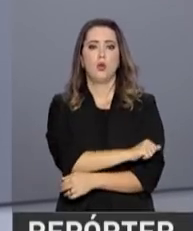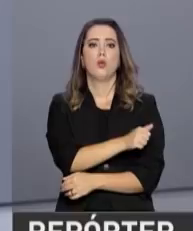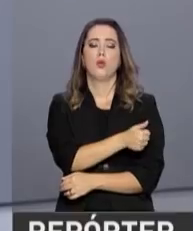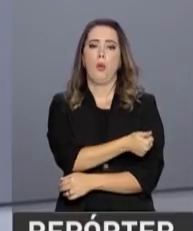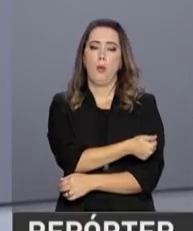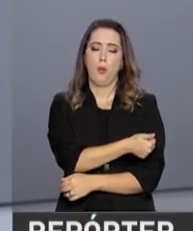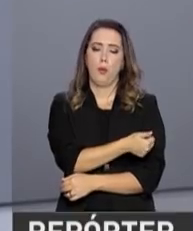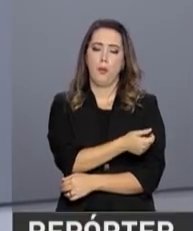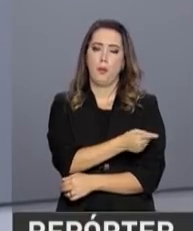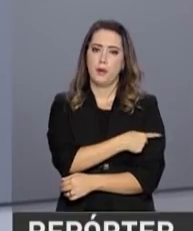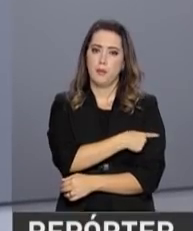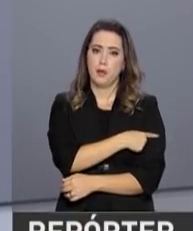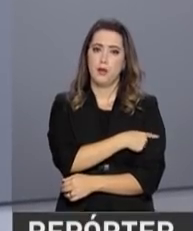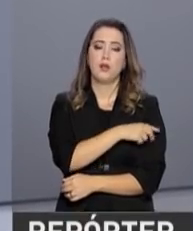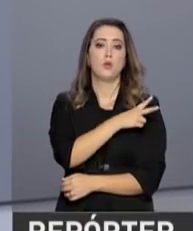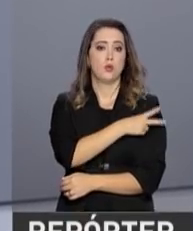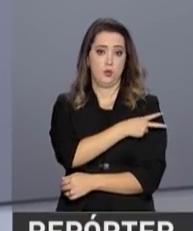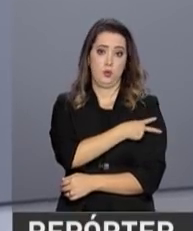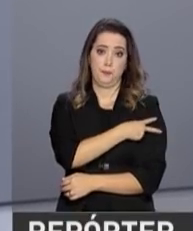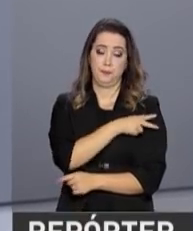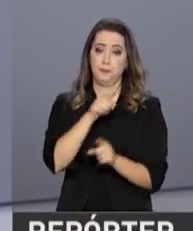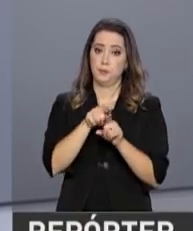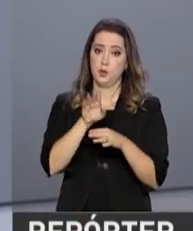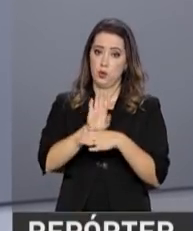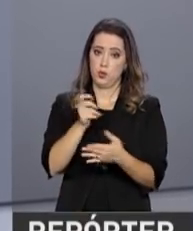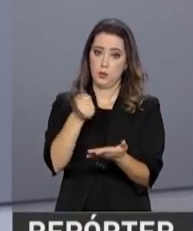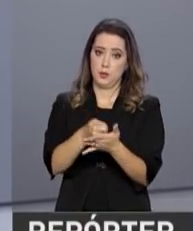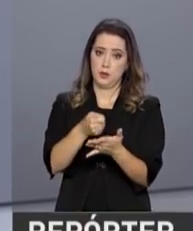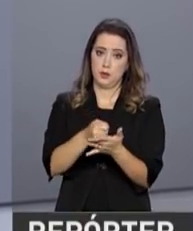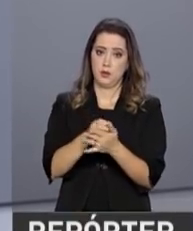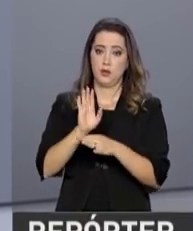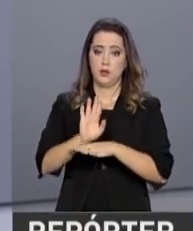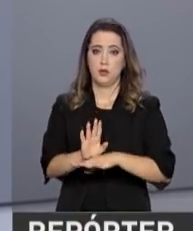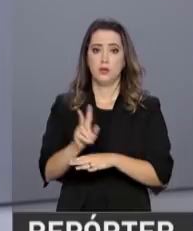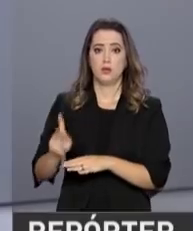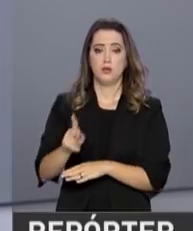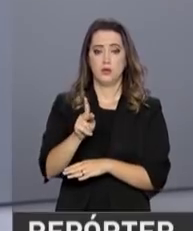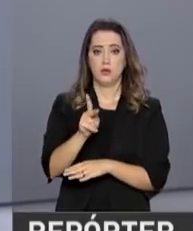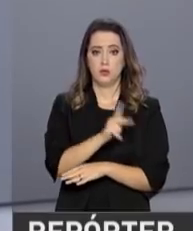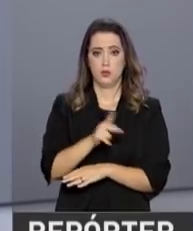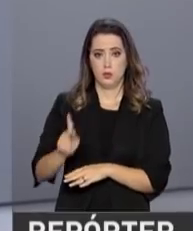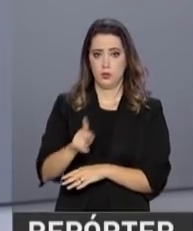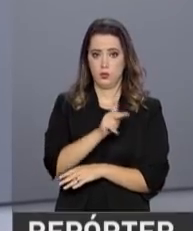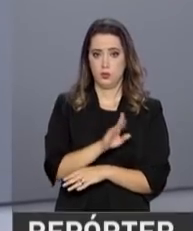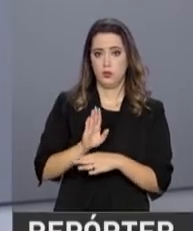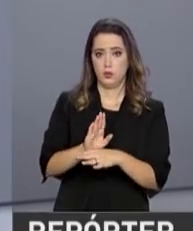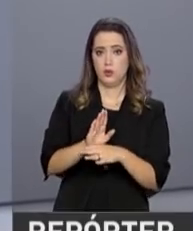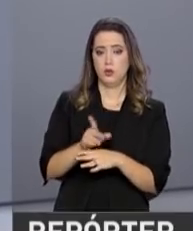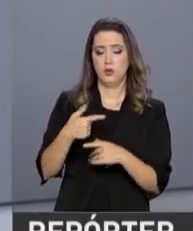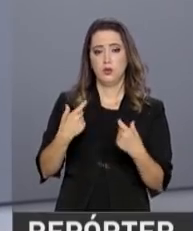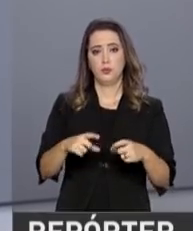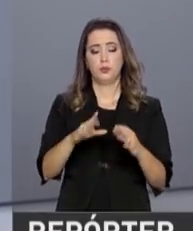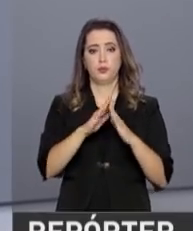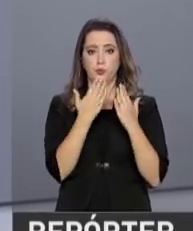do segundo ano do ensino fundamental. Esse apoio é feito com o pagamento de uma assistente pedagógico para auxiliar os professores em